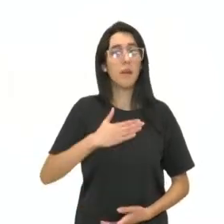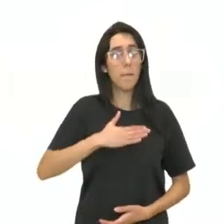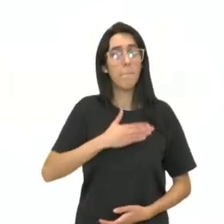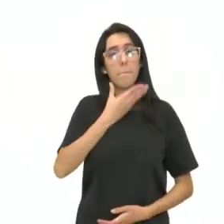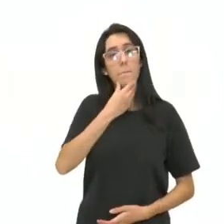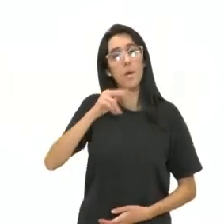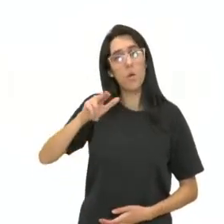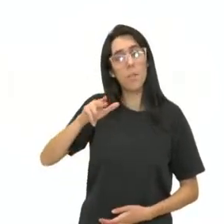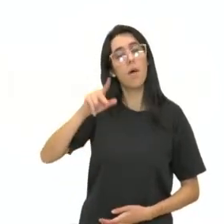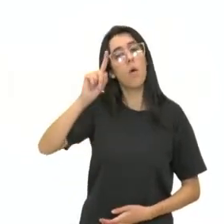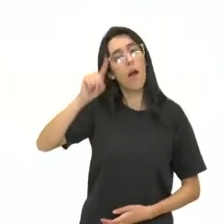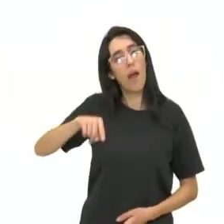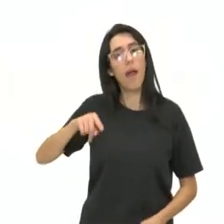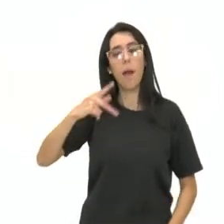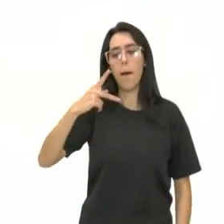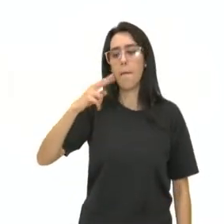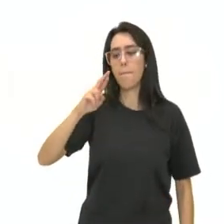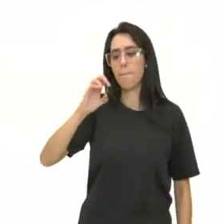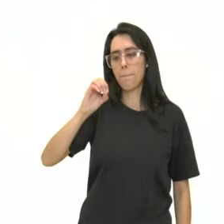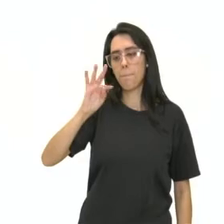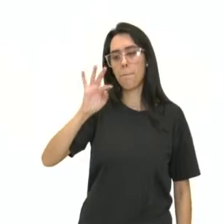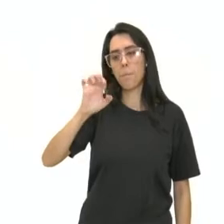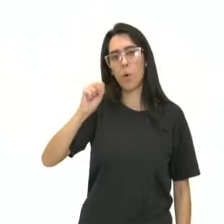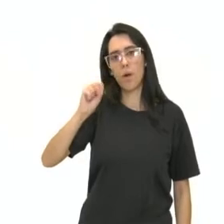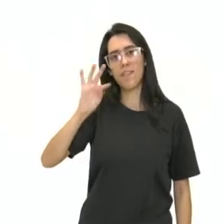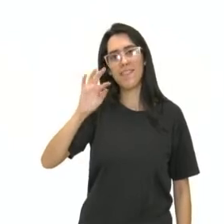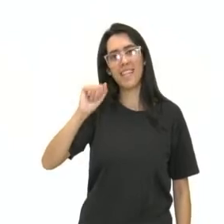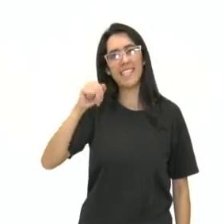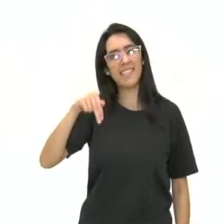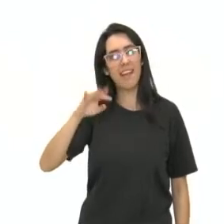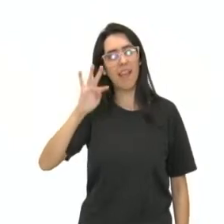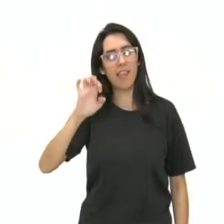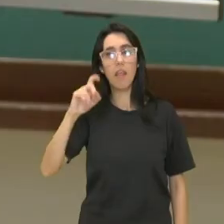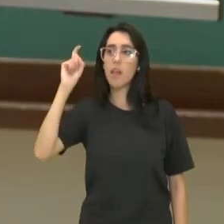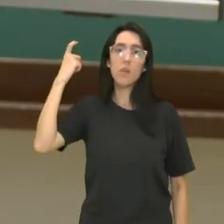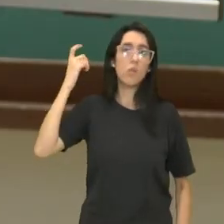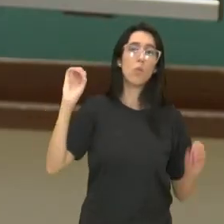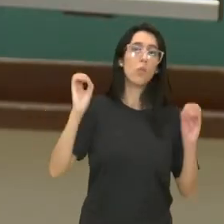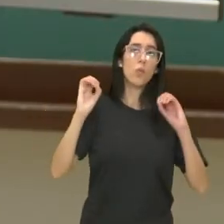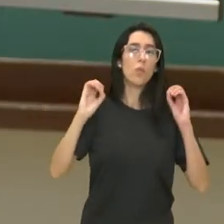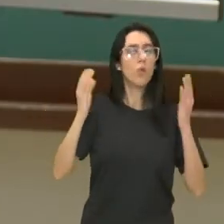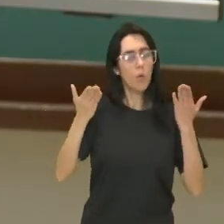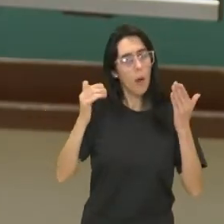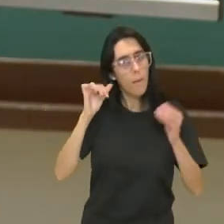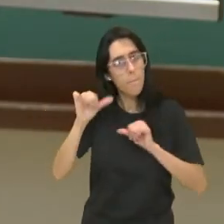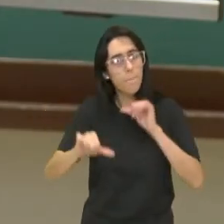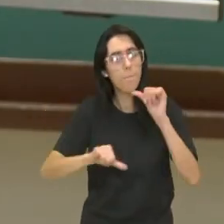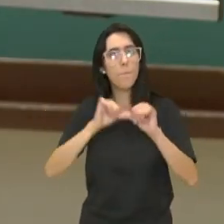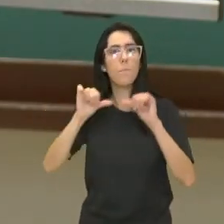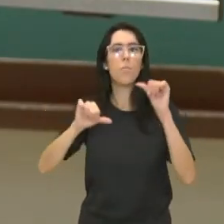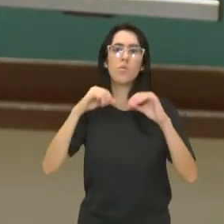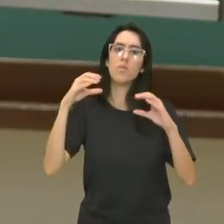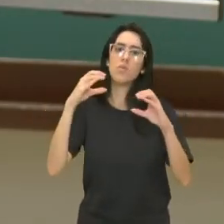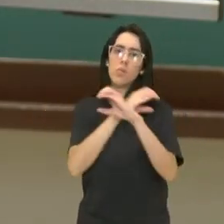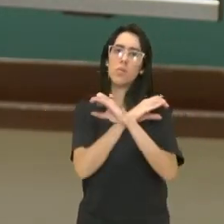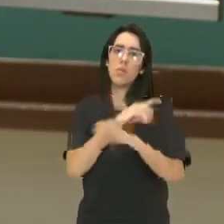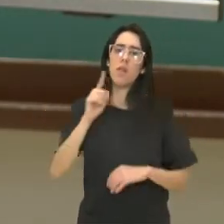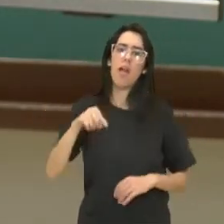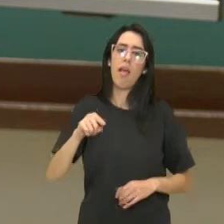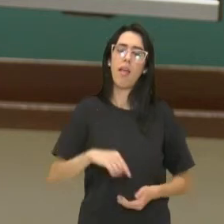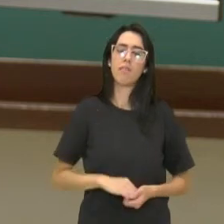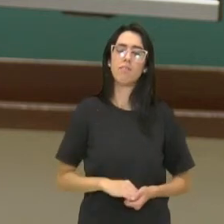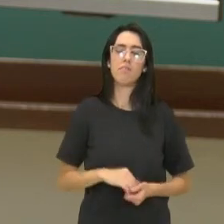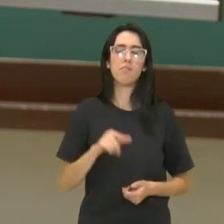protestante, ele ficou protestante, ele não era. Então é uma mudança total e voluntária, ela